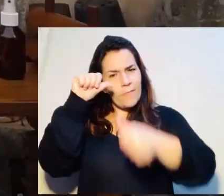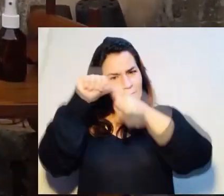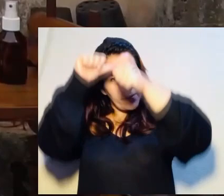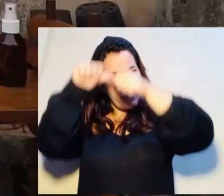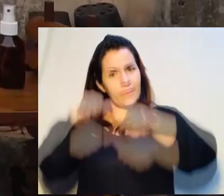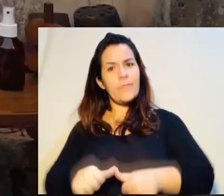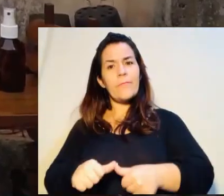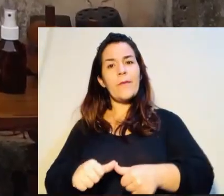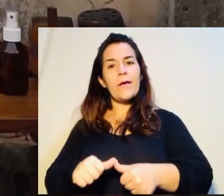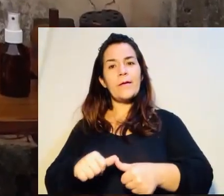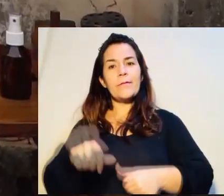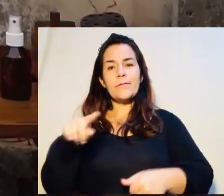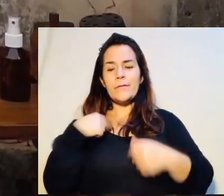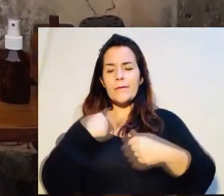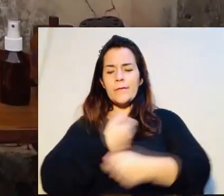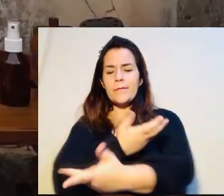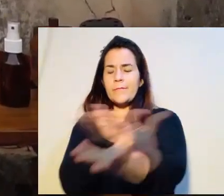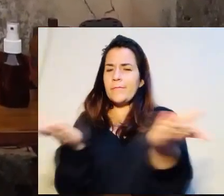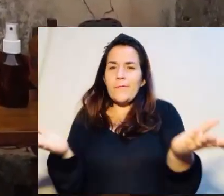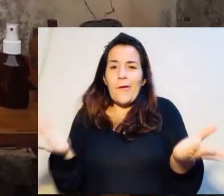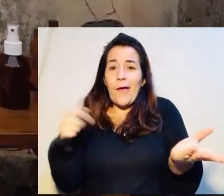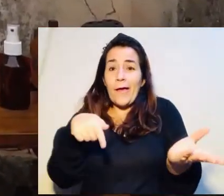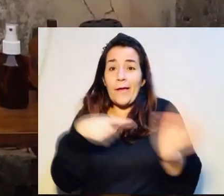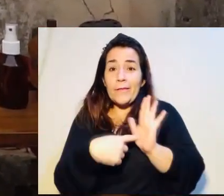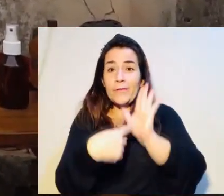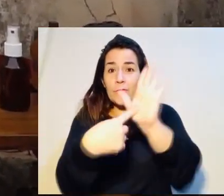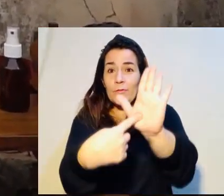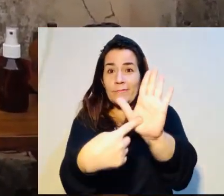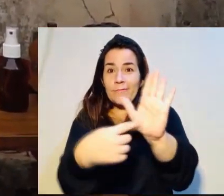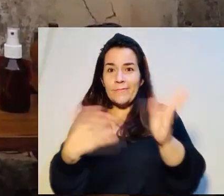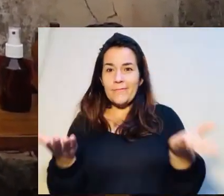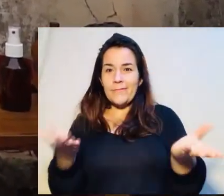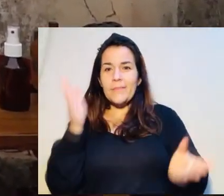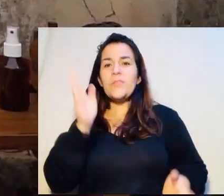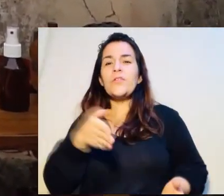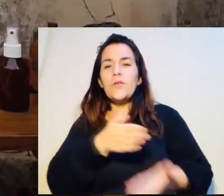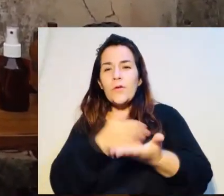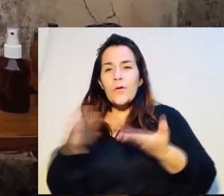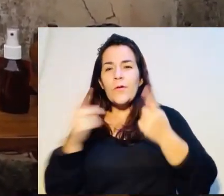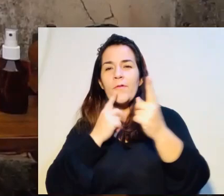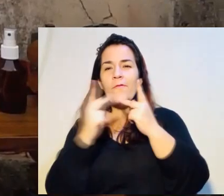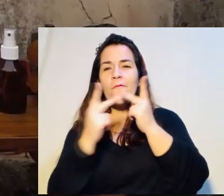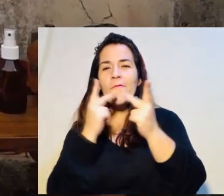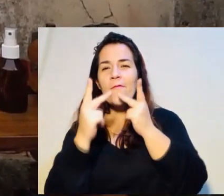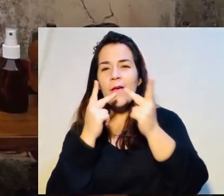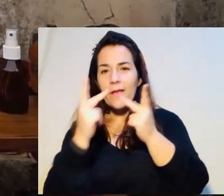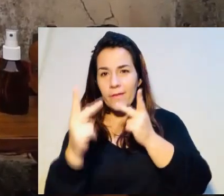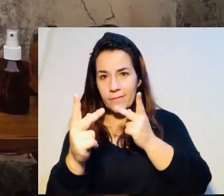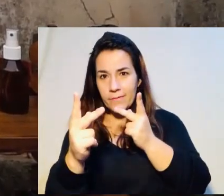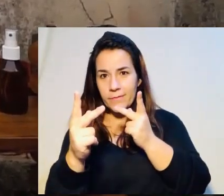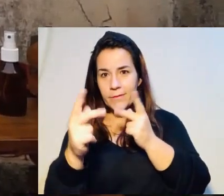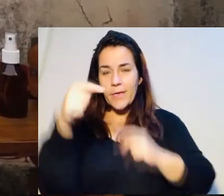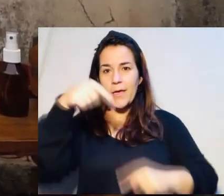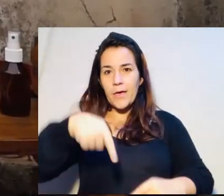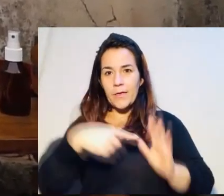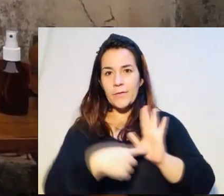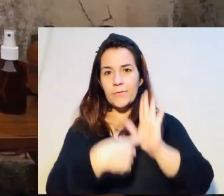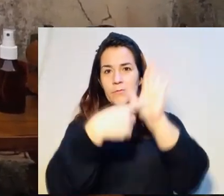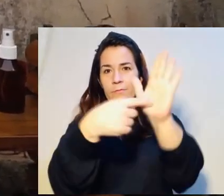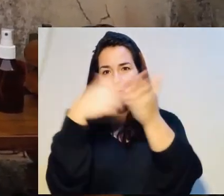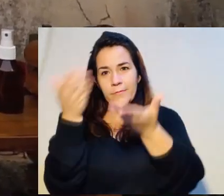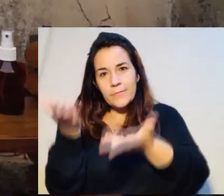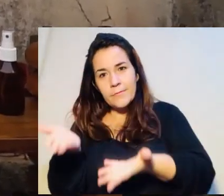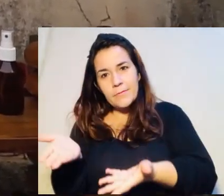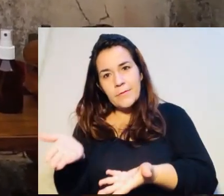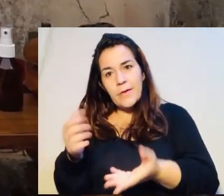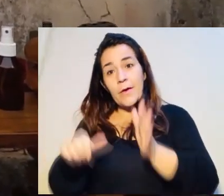O ponto está firmado, os trem estão tudo montado e já vamos começar o palavreado.